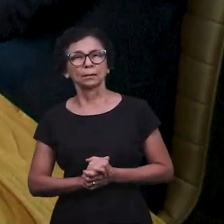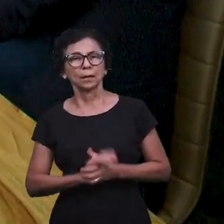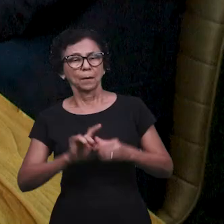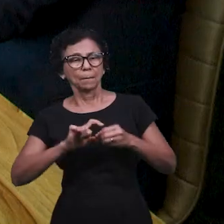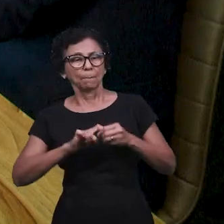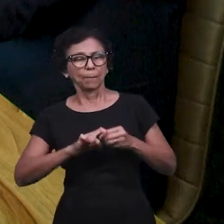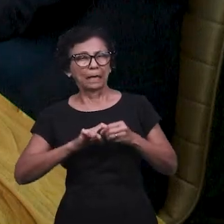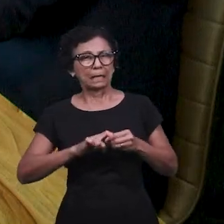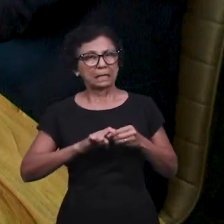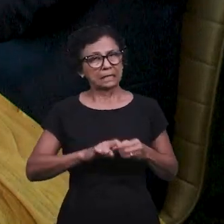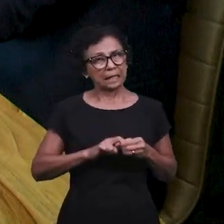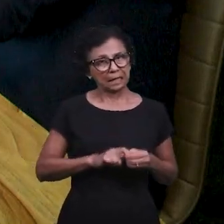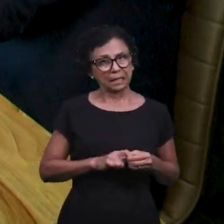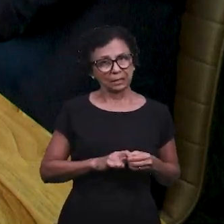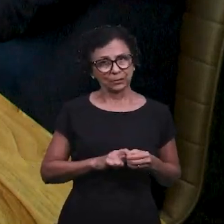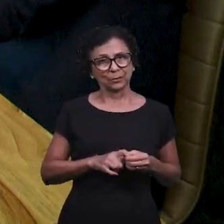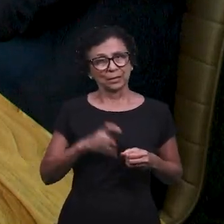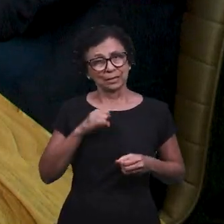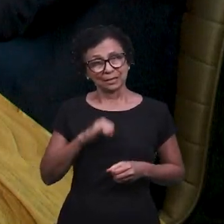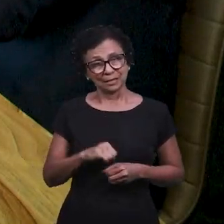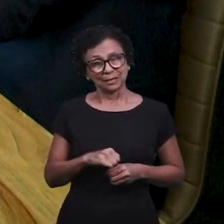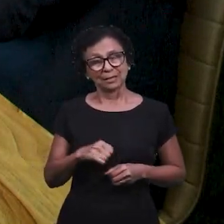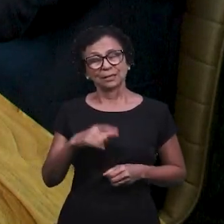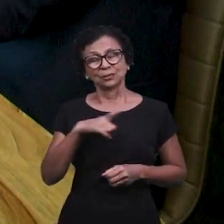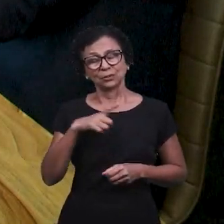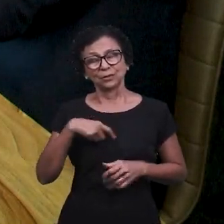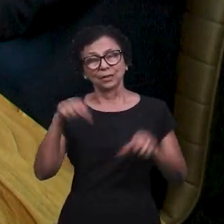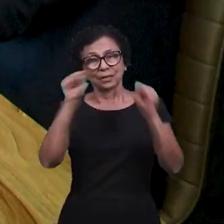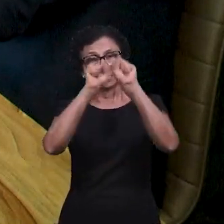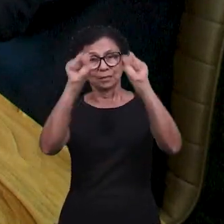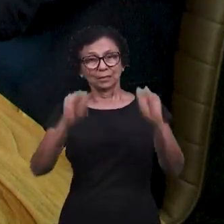compliance estruturado e eficaz. Existe alguma certificação